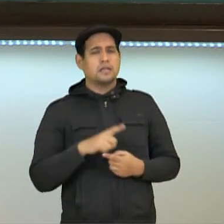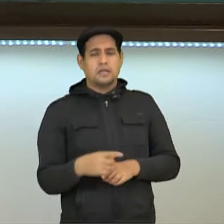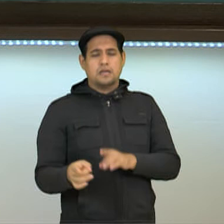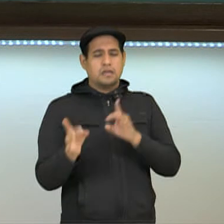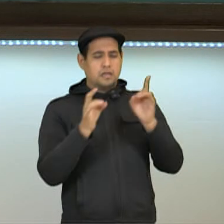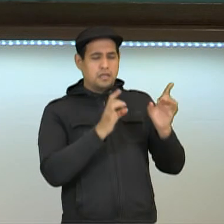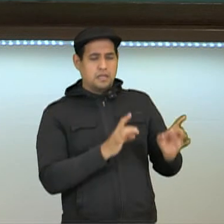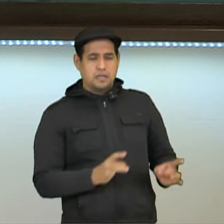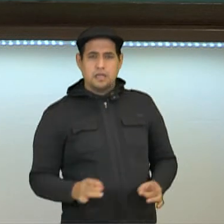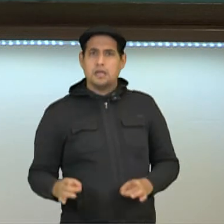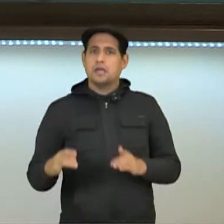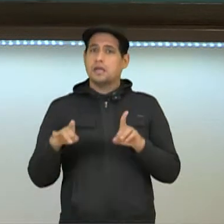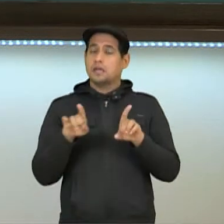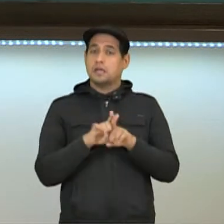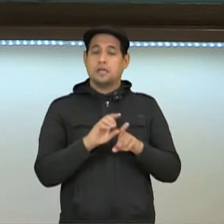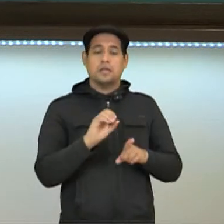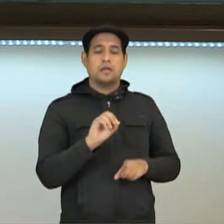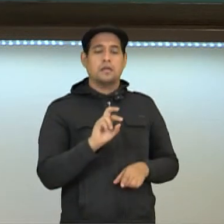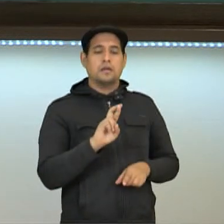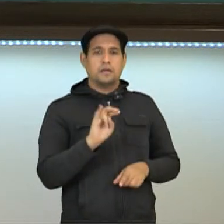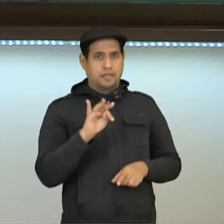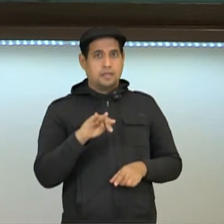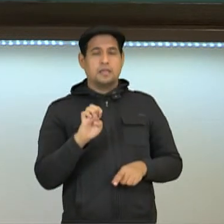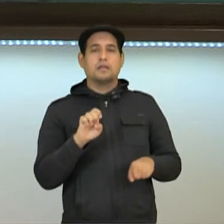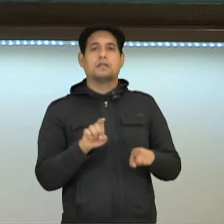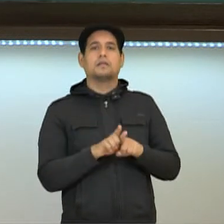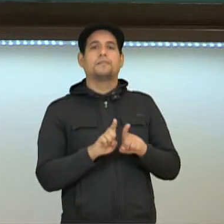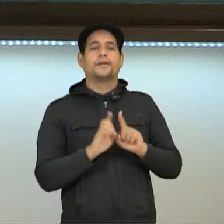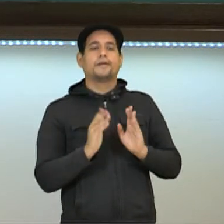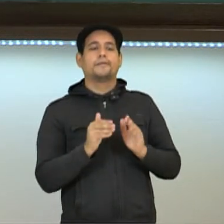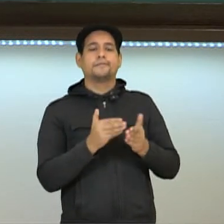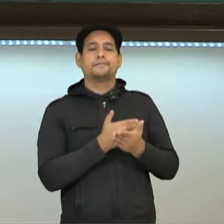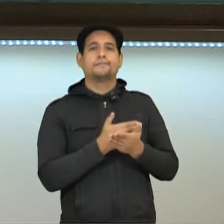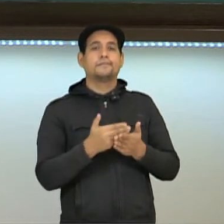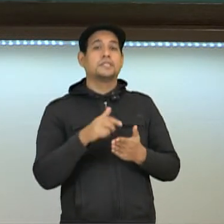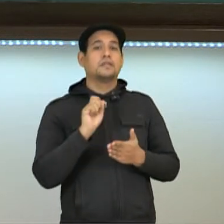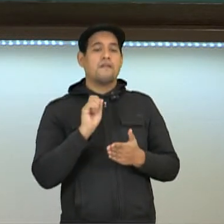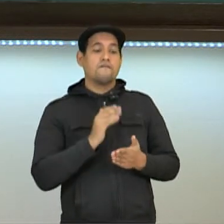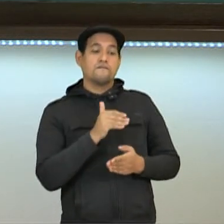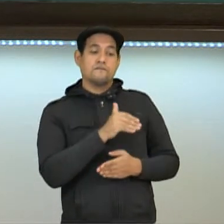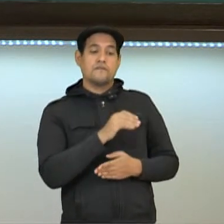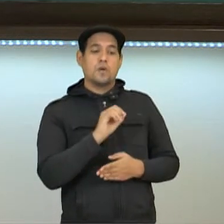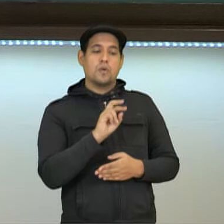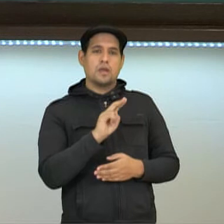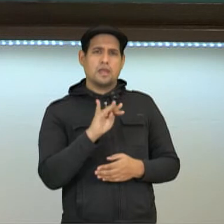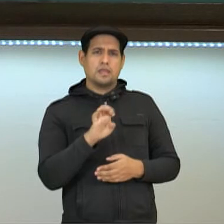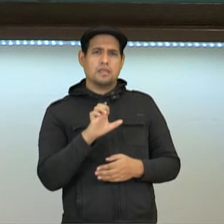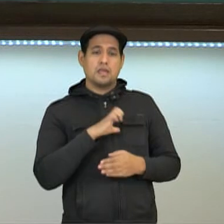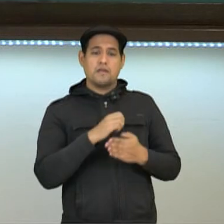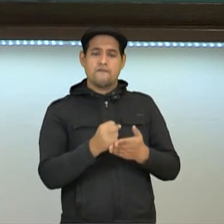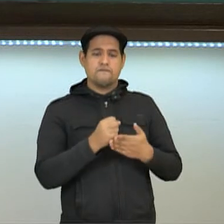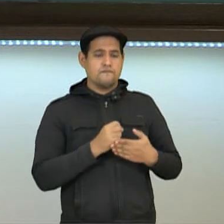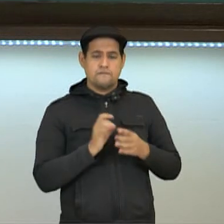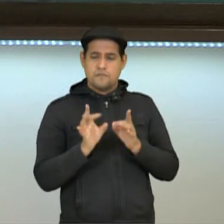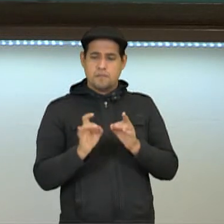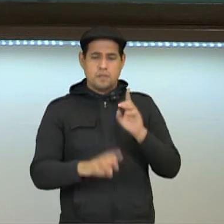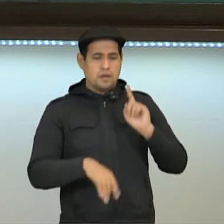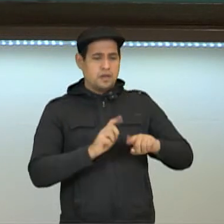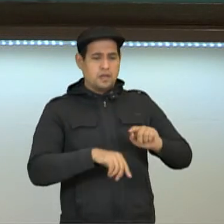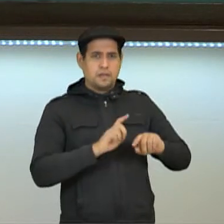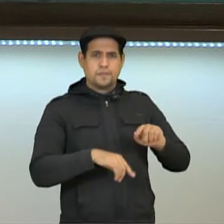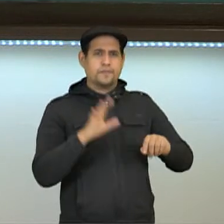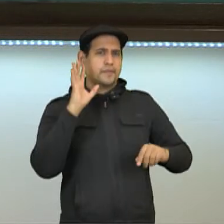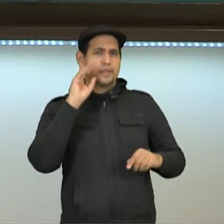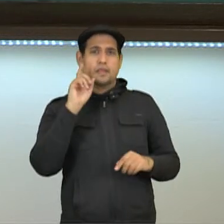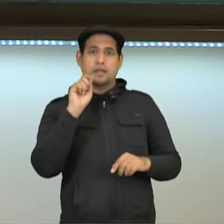comércio, né, com o Oriente. Então os cruzados vão ao Oriente, trazem produtos, acontece